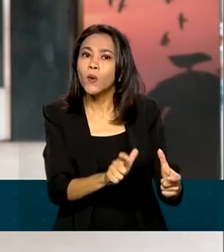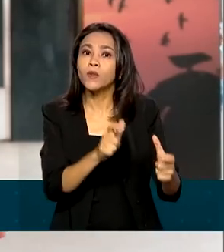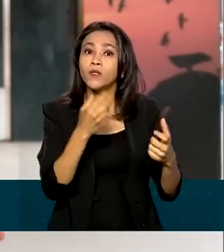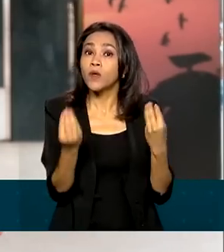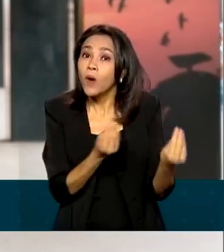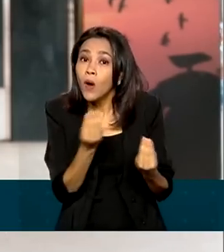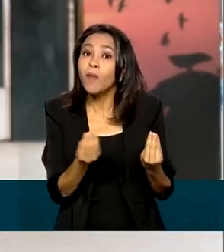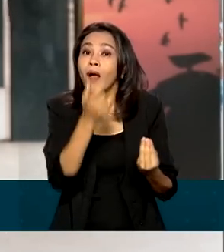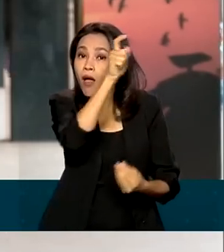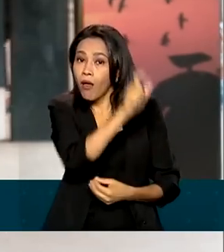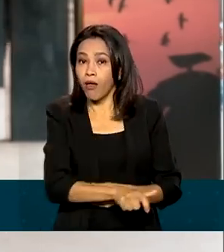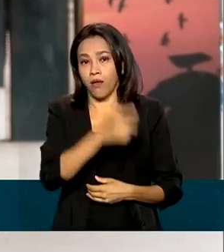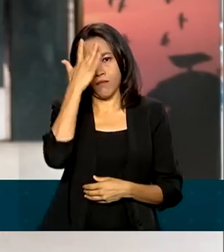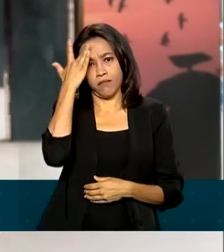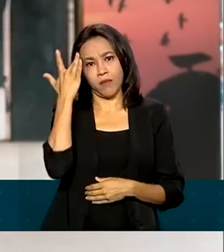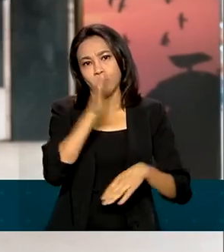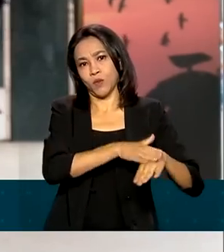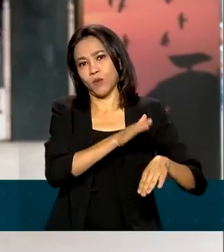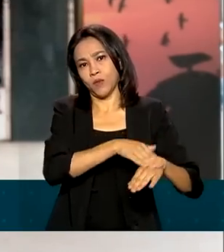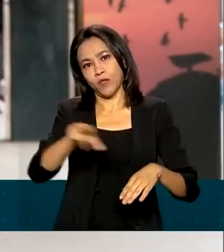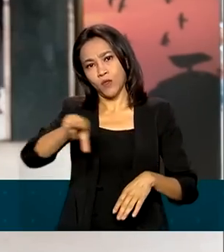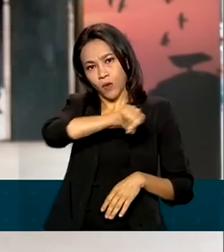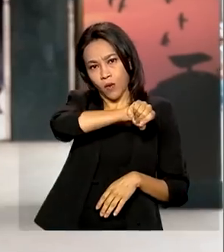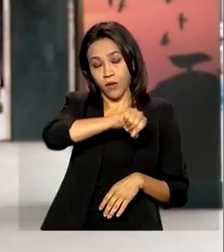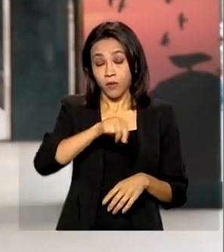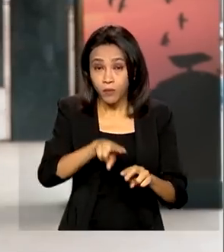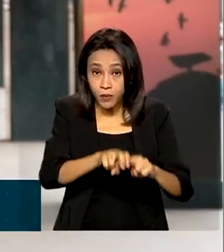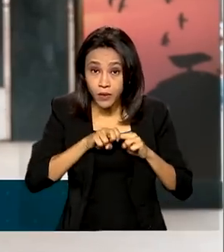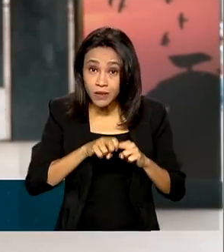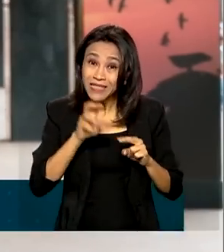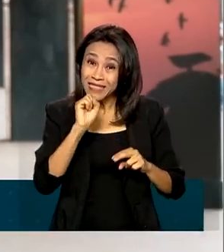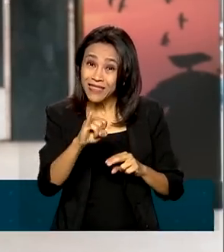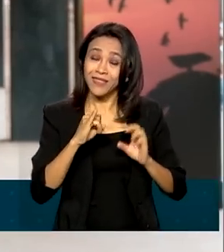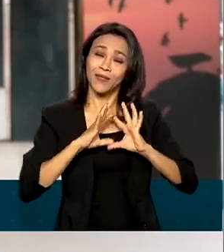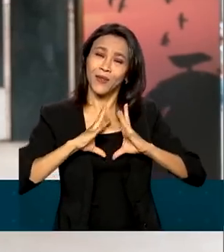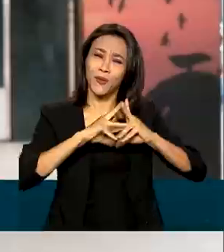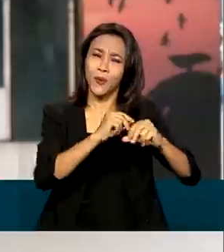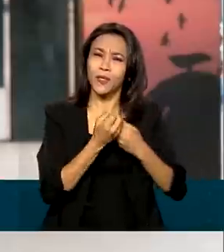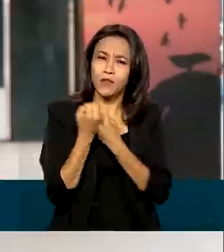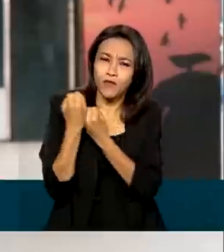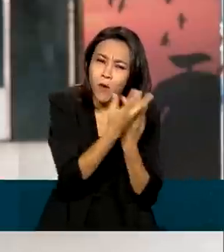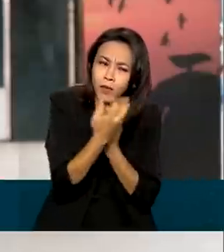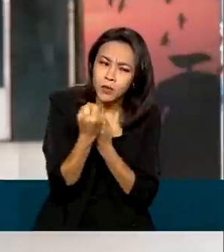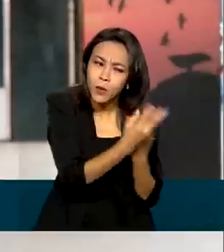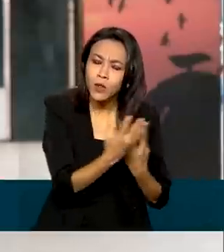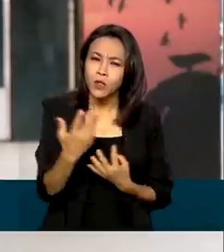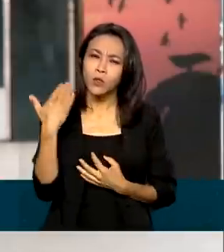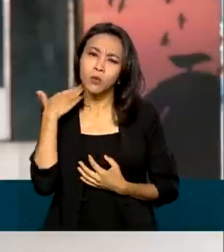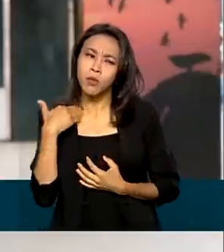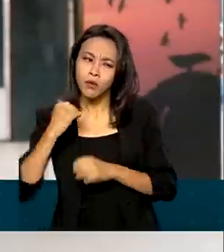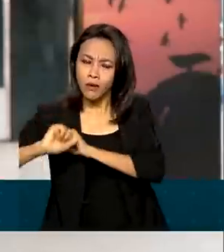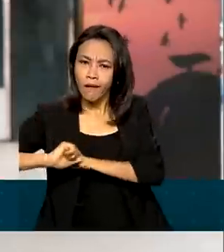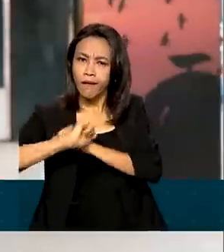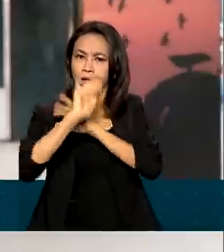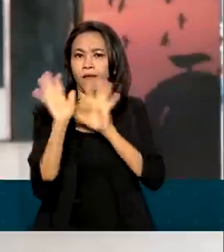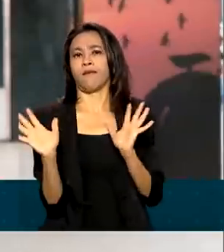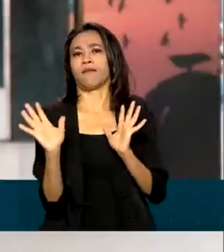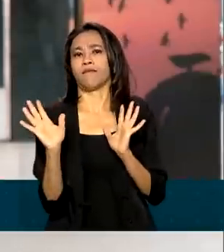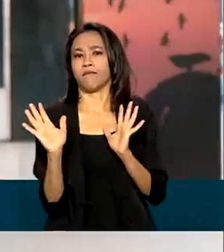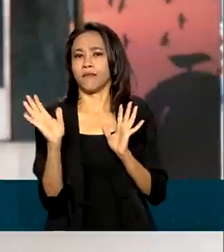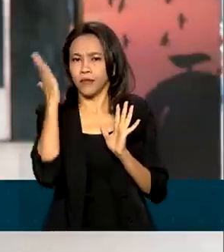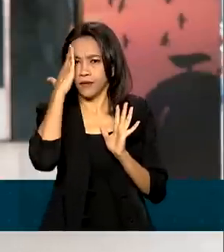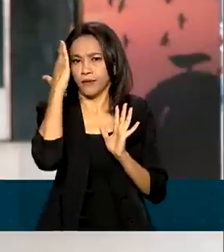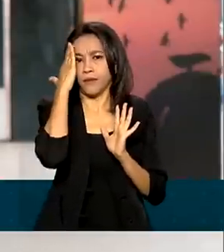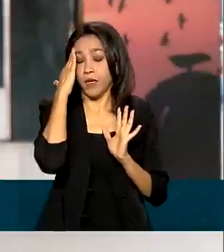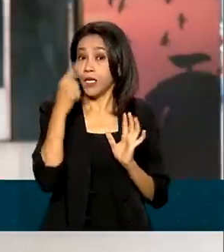o próprio beneficiário por isso é importante verificar se todas as informações prestadas pelo banco estão Claras Além disso é preciso